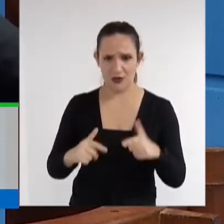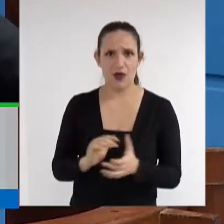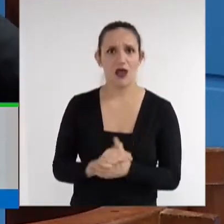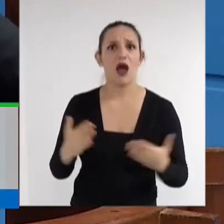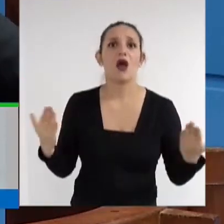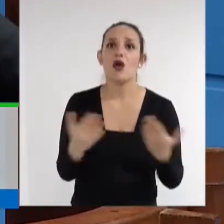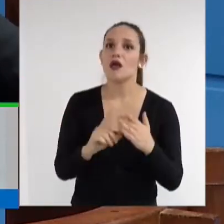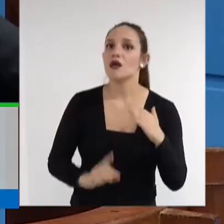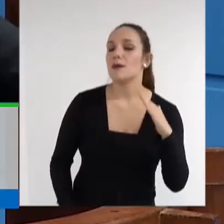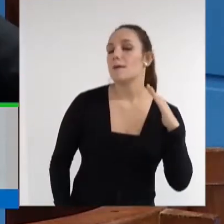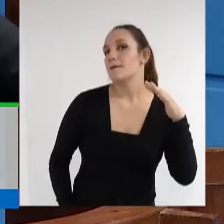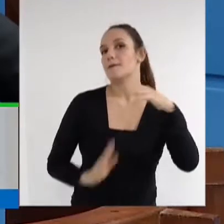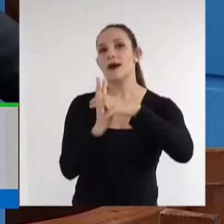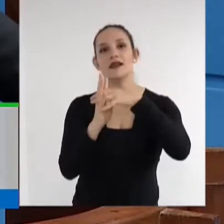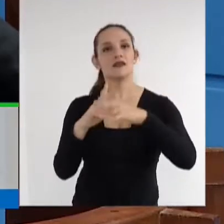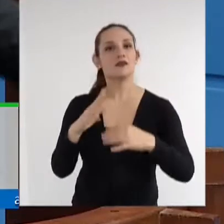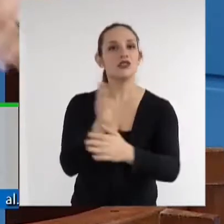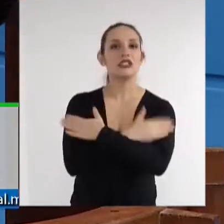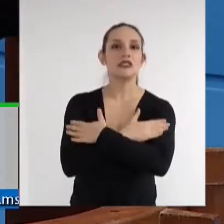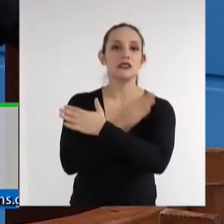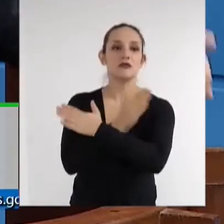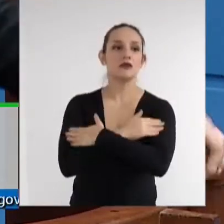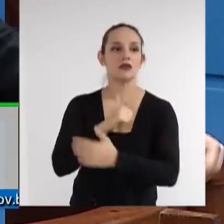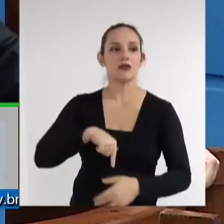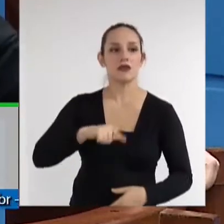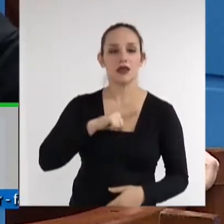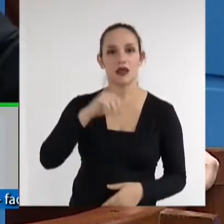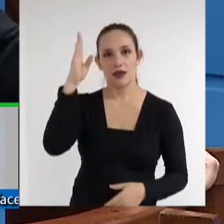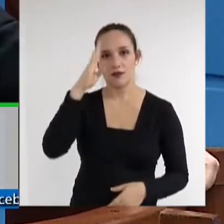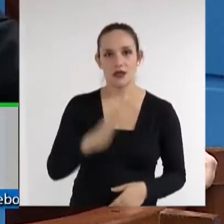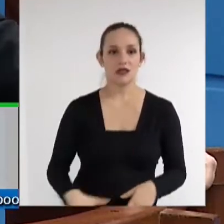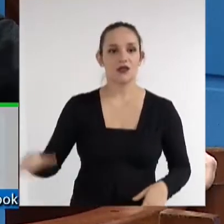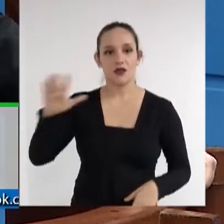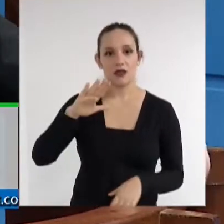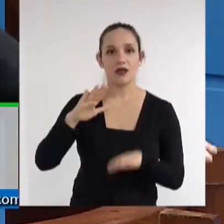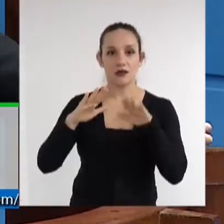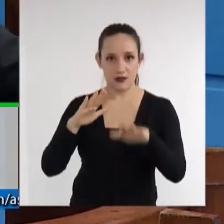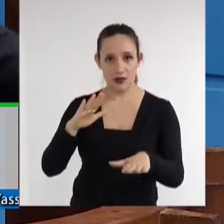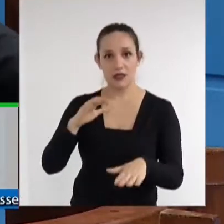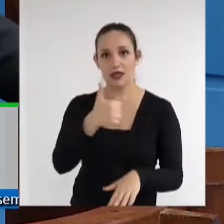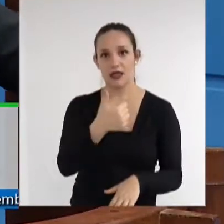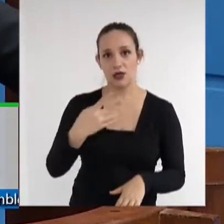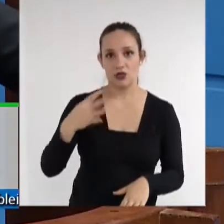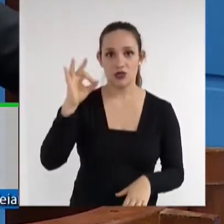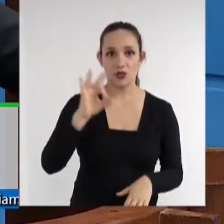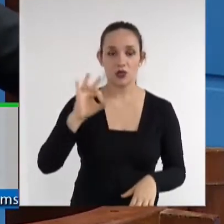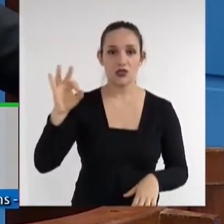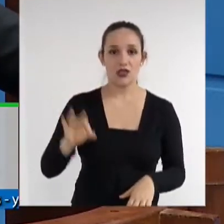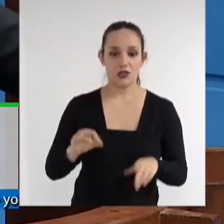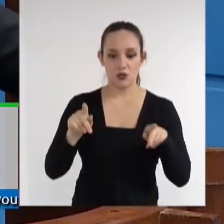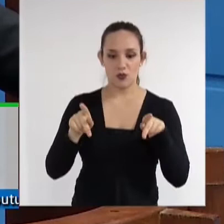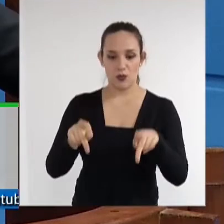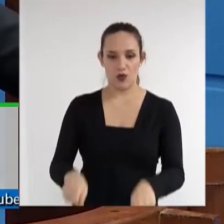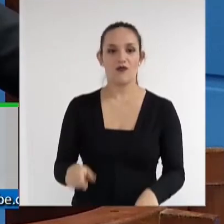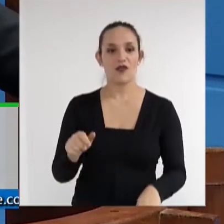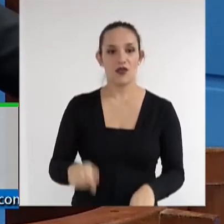recorde de desemprego no Brasil, 14% da população está desempregada.